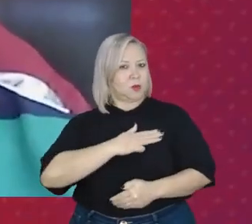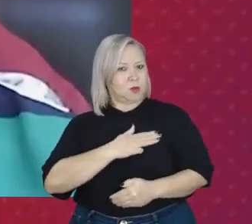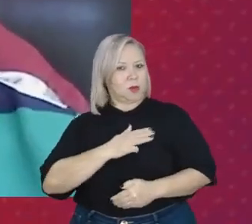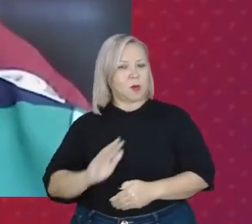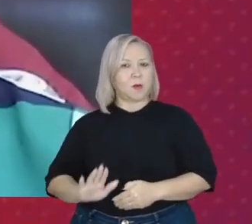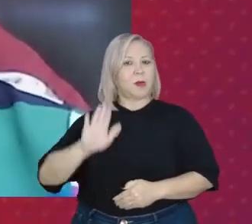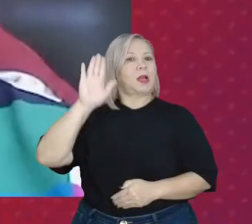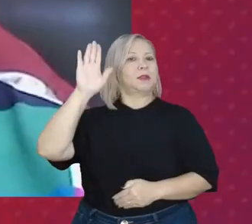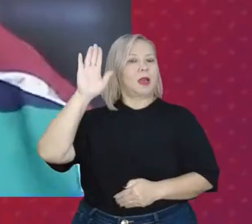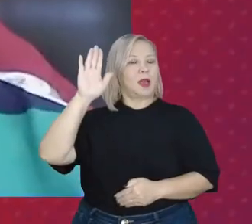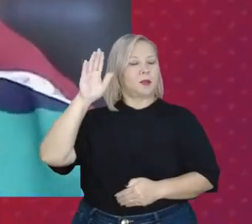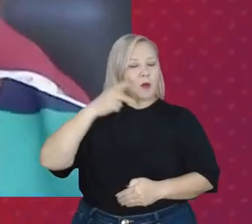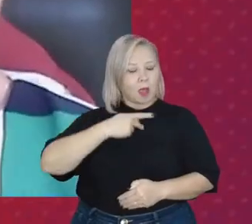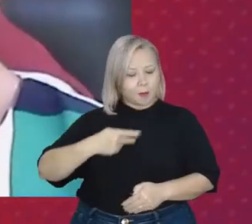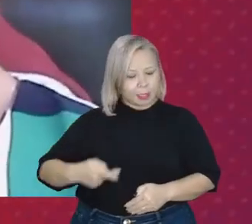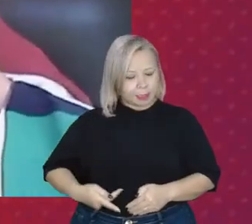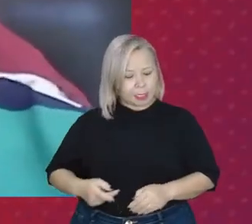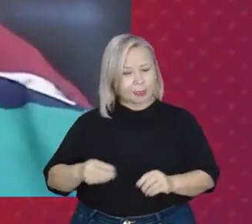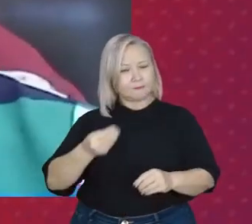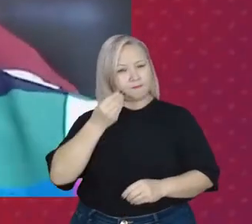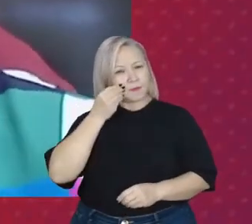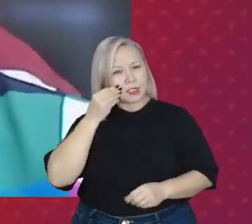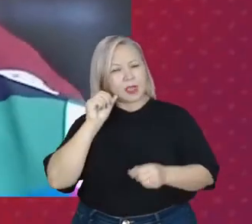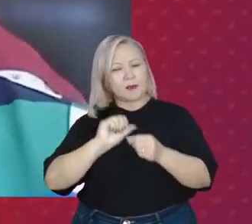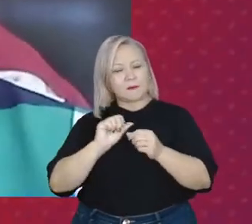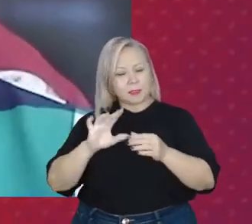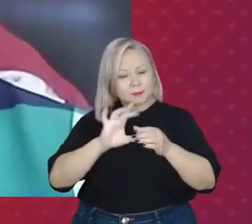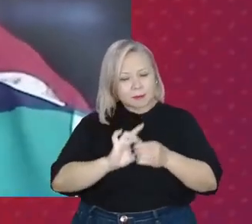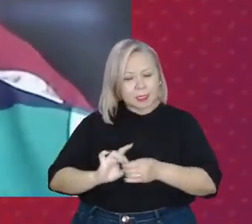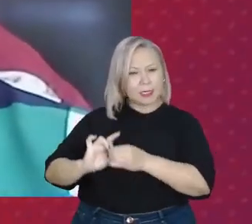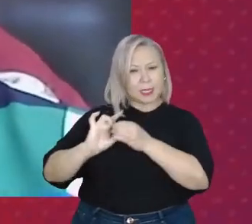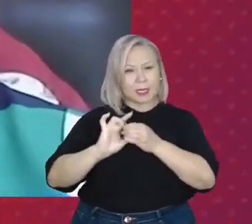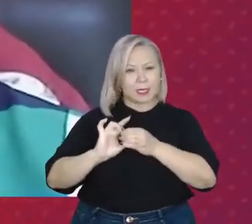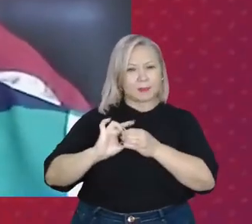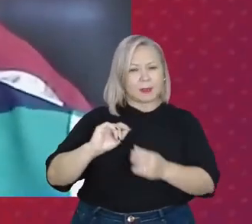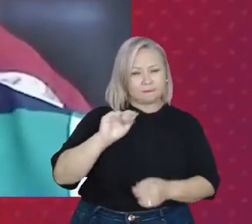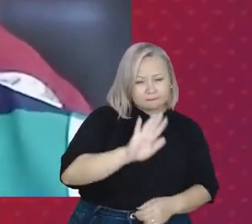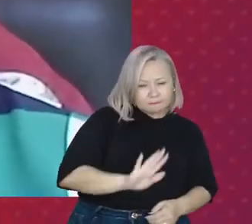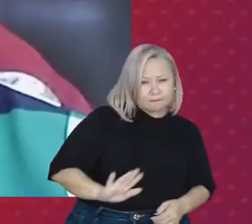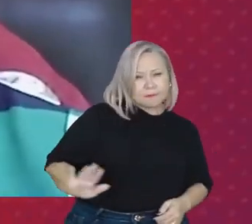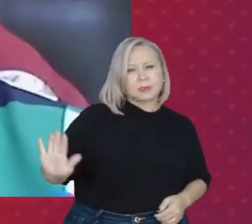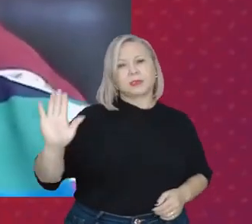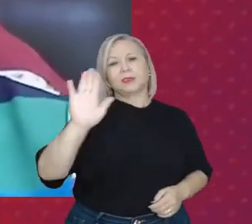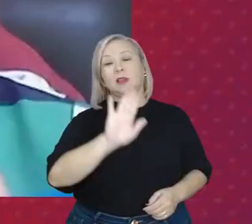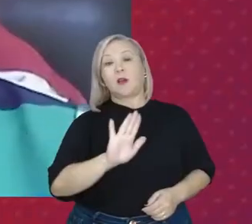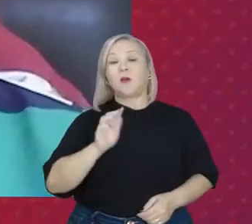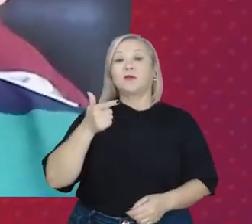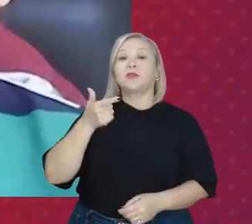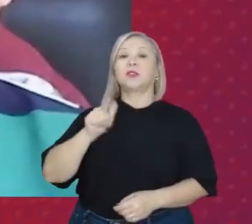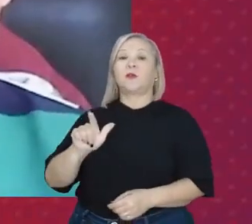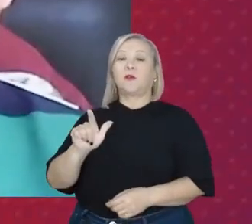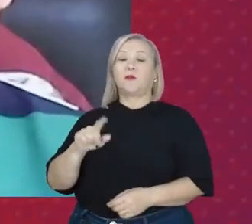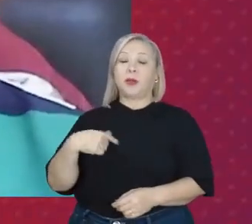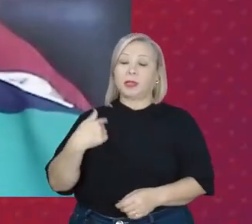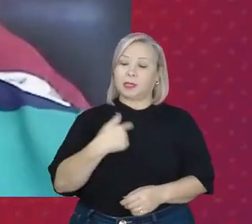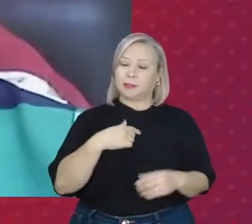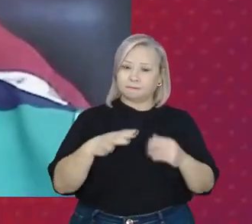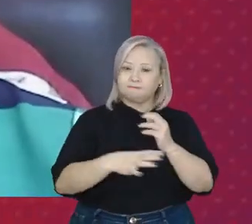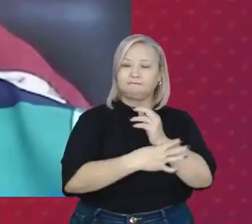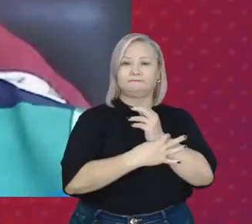presidente e procurar fazer essa aliança mais aberta novamente, é que a gente